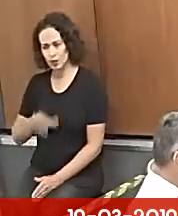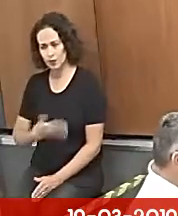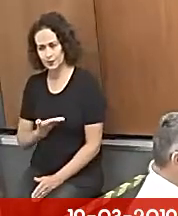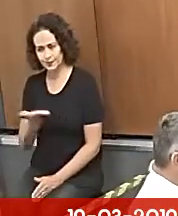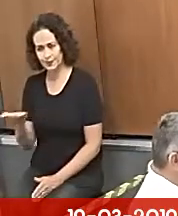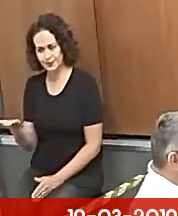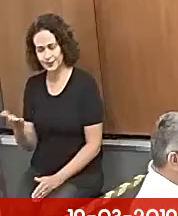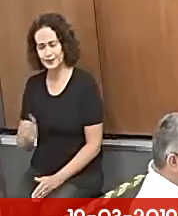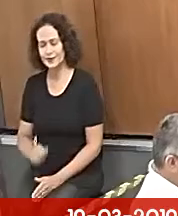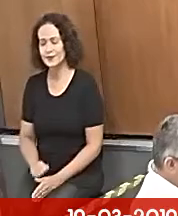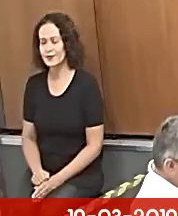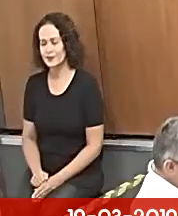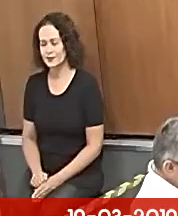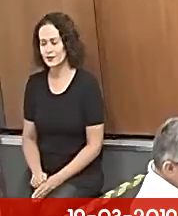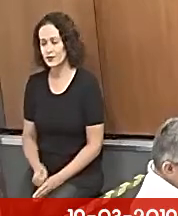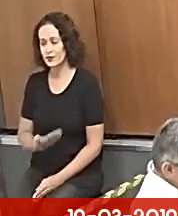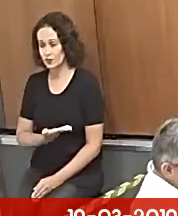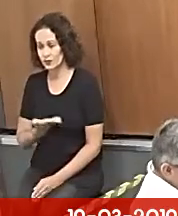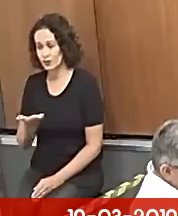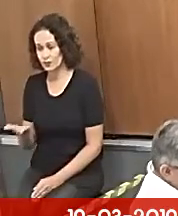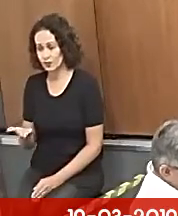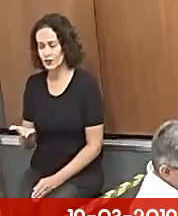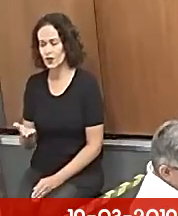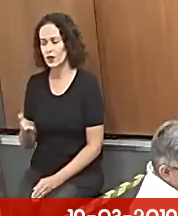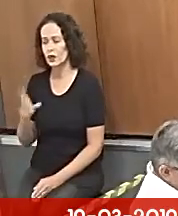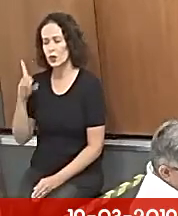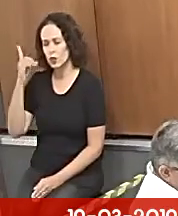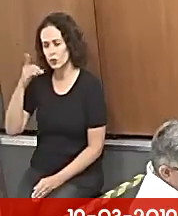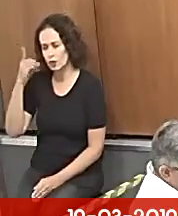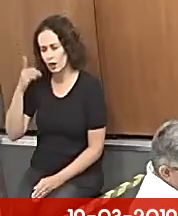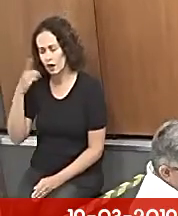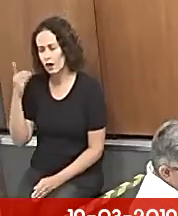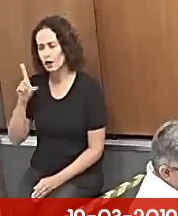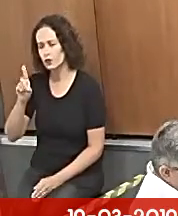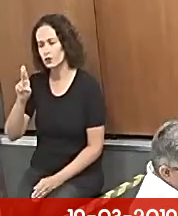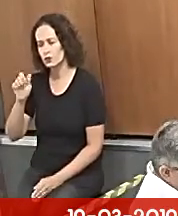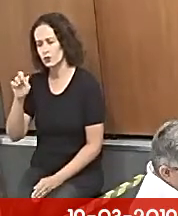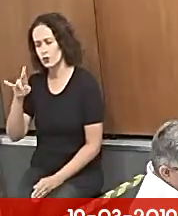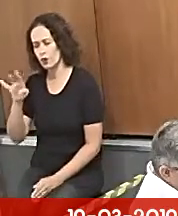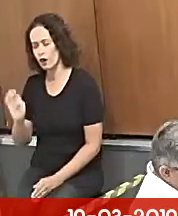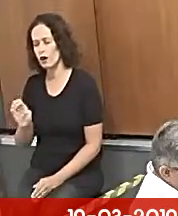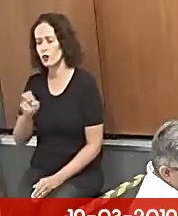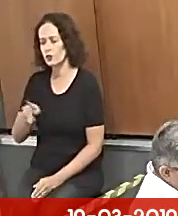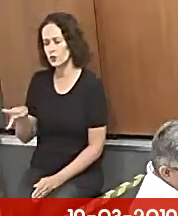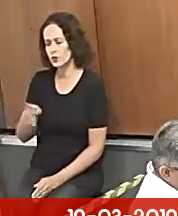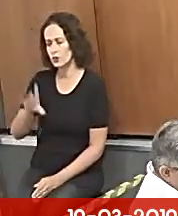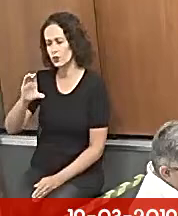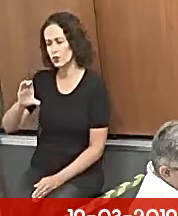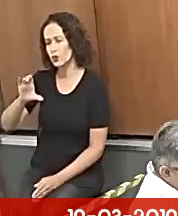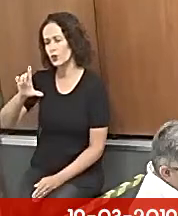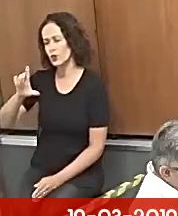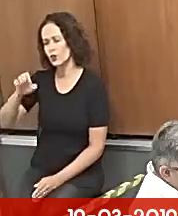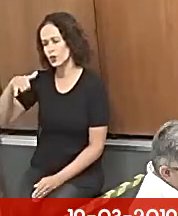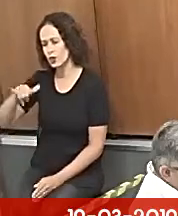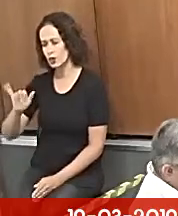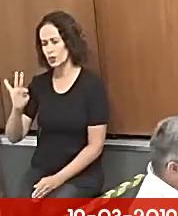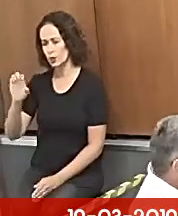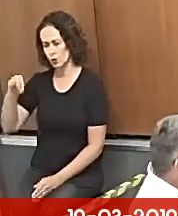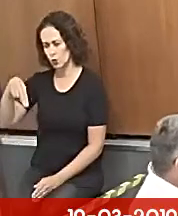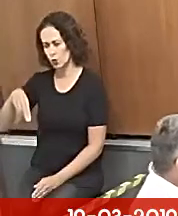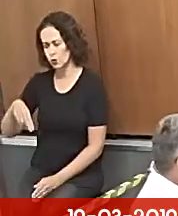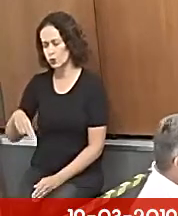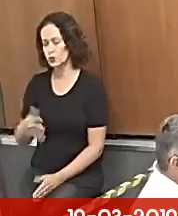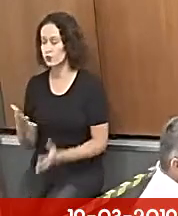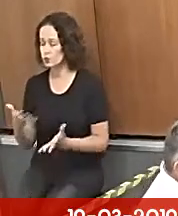companheiros o deputado duarte becher professor cleiton e eu quero que que